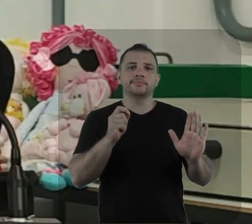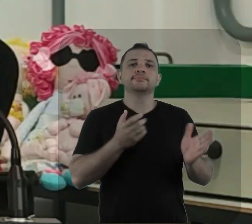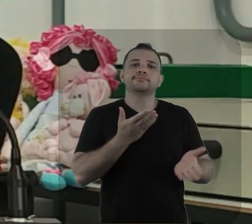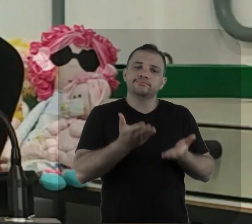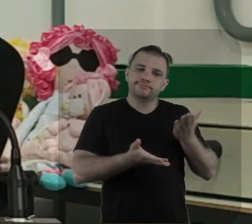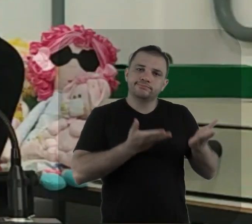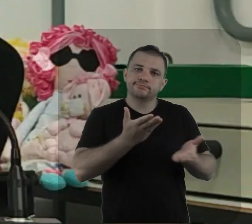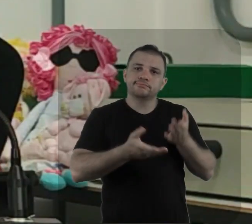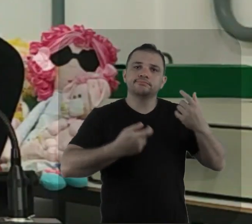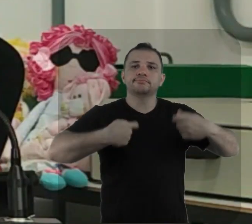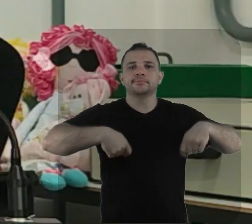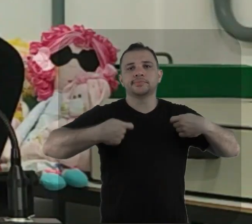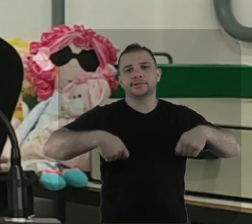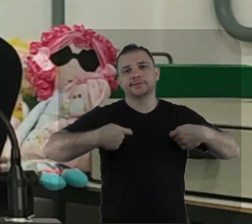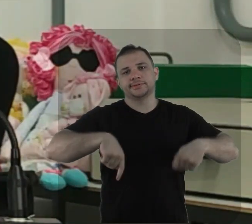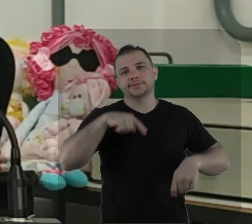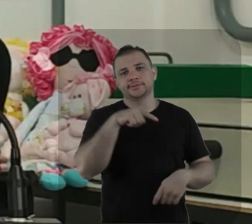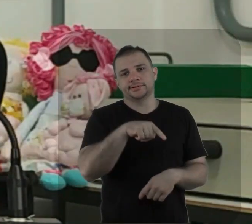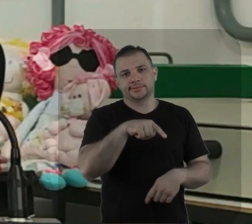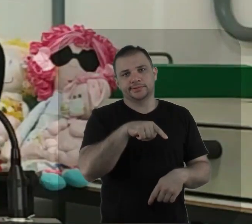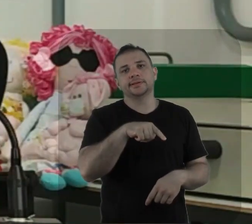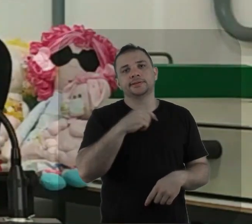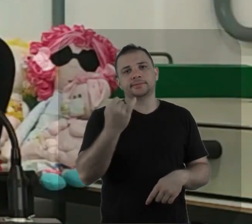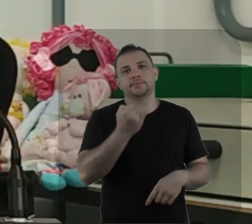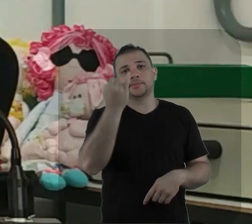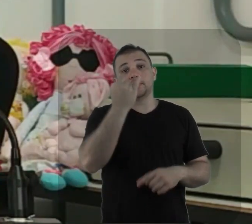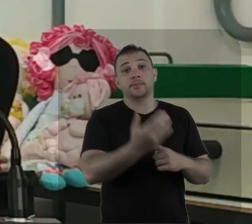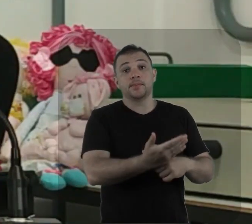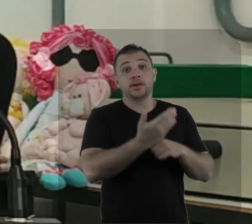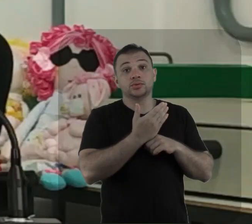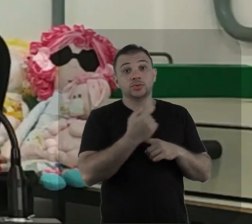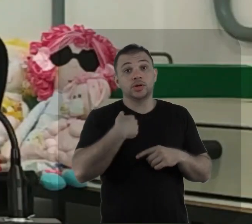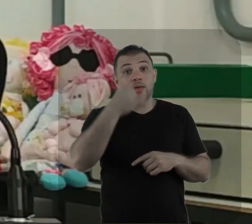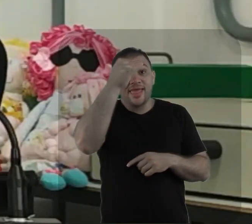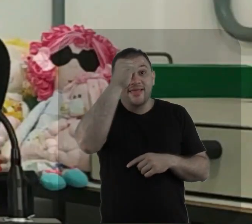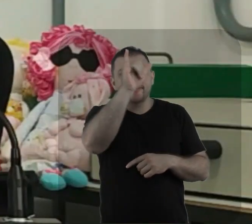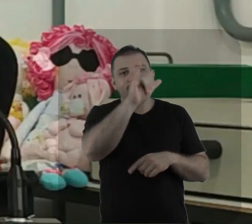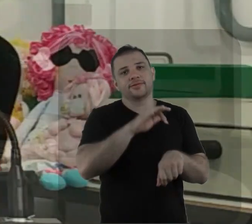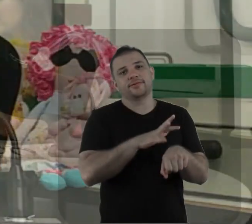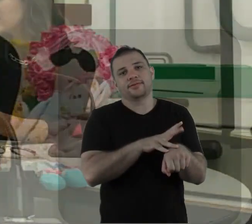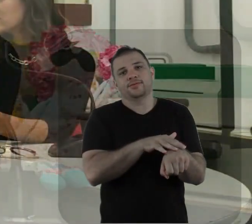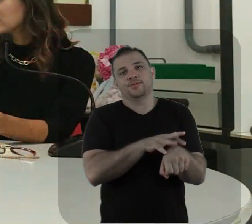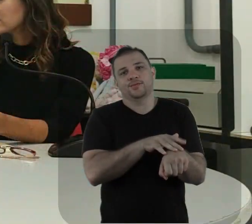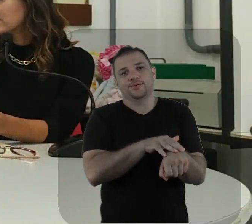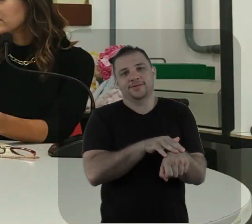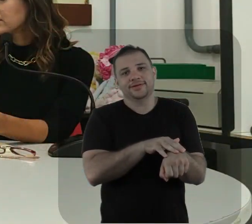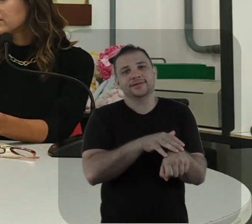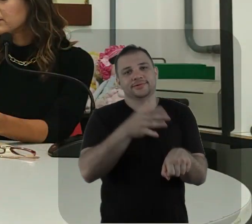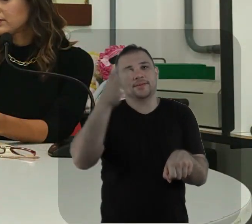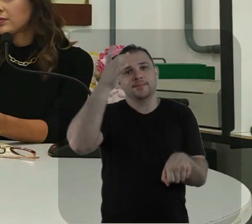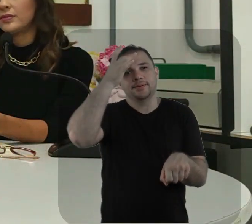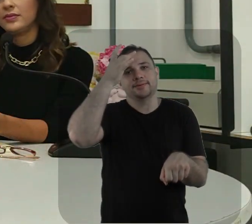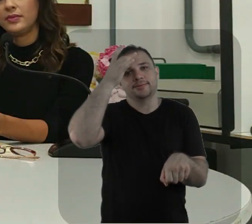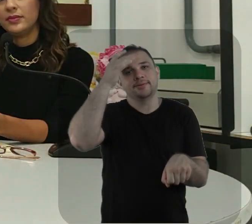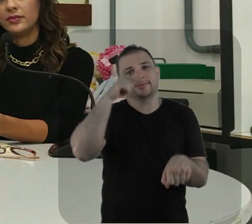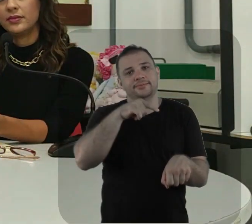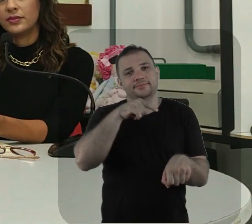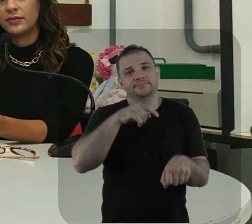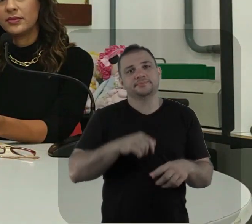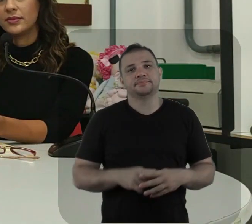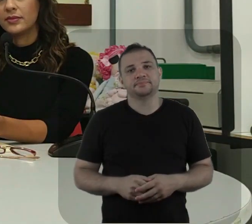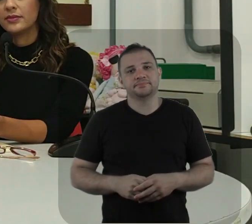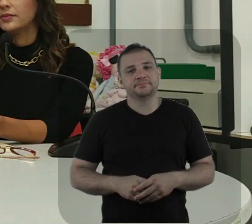conseguir manejar o que aparece sem que aquilo cause comprometimentos ou danos muito severos. Ótimo.